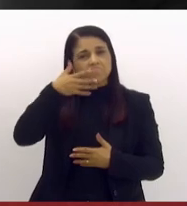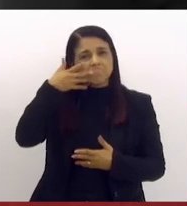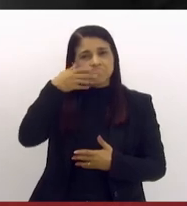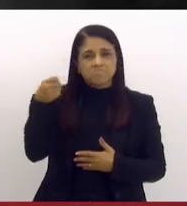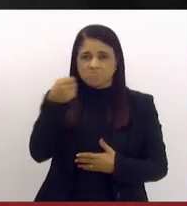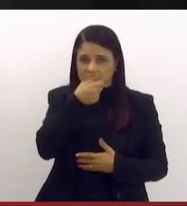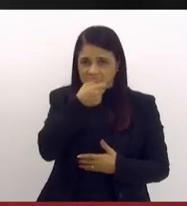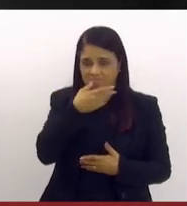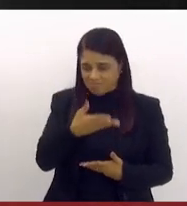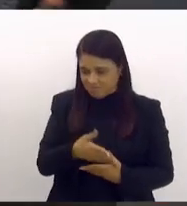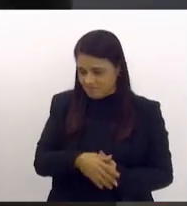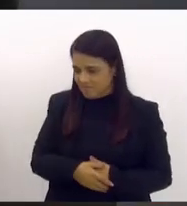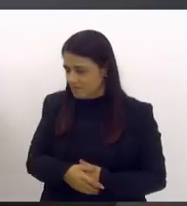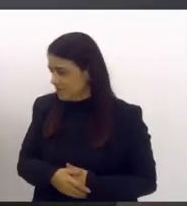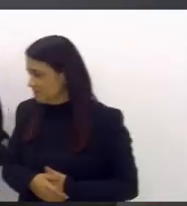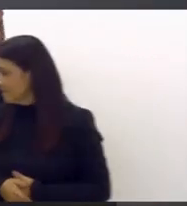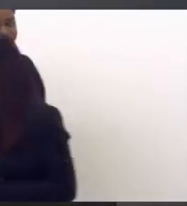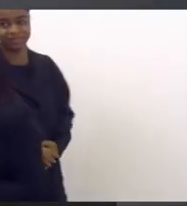da